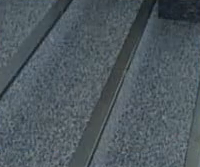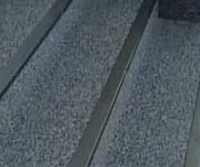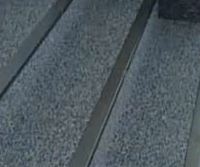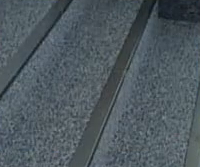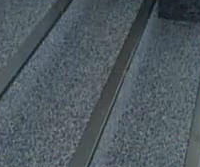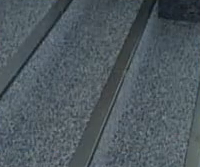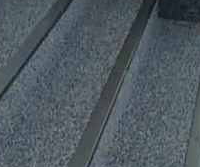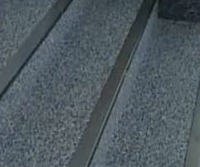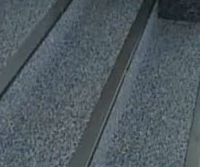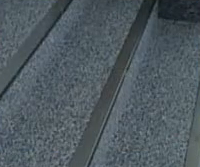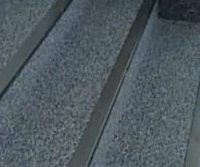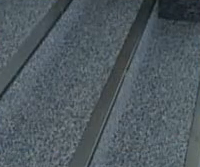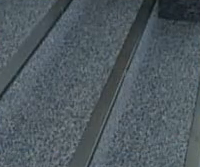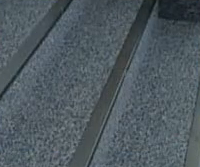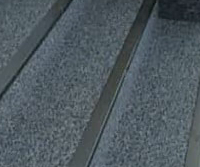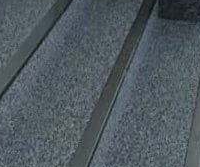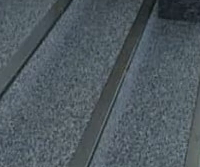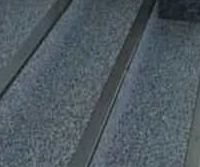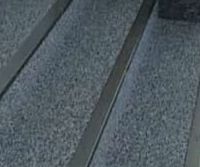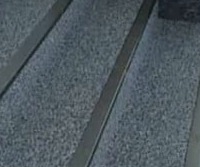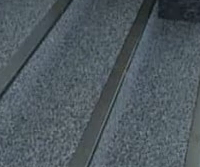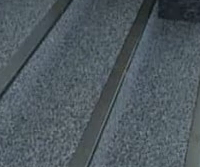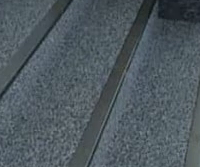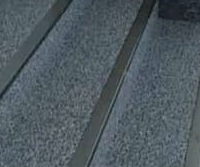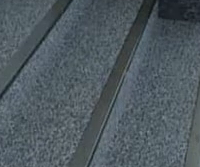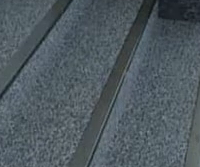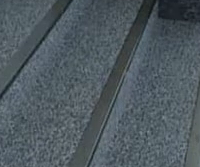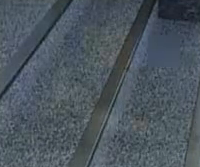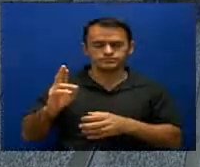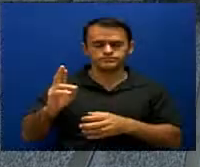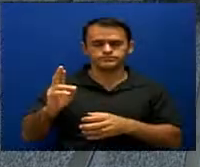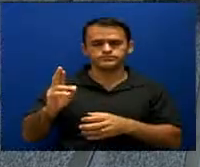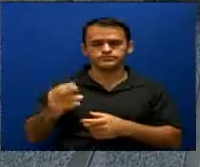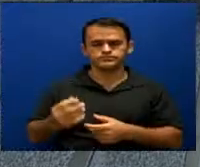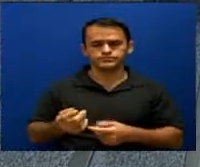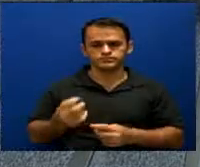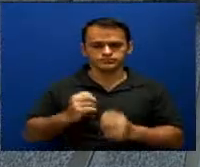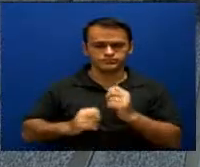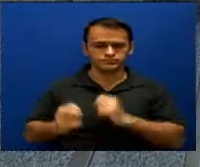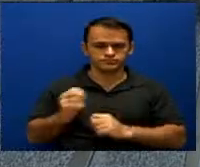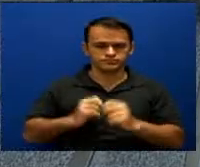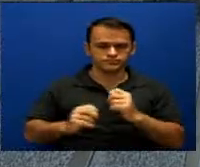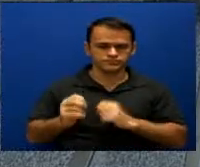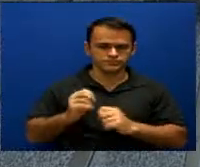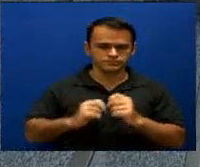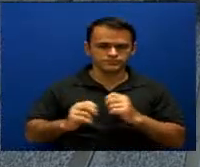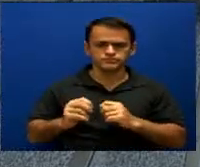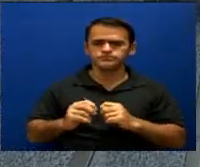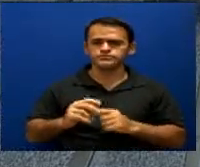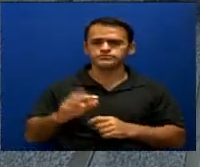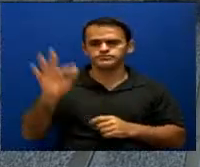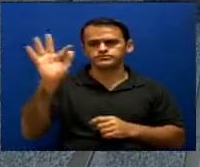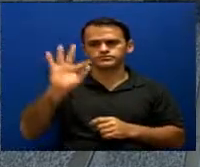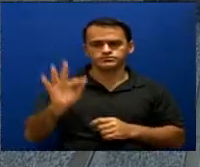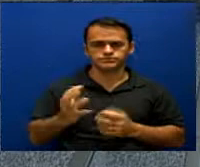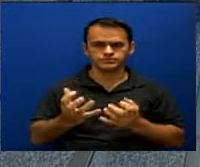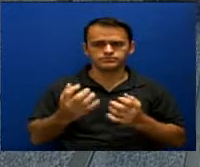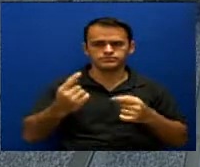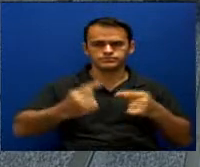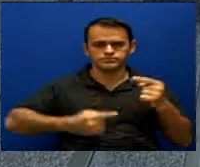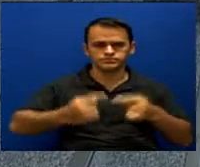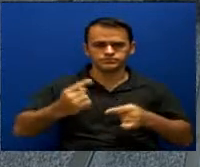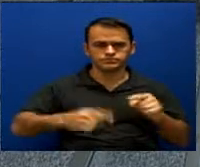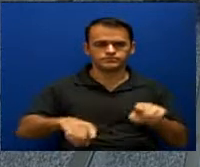Aliás, nós, a Comissão de Economia, liberamos então, o voto. Então fica o registro da do Luiz. Vamos ouvir outros vereadores. A vereadora Fernanda, acho que quer discutir